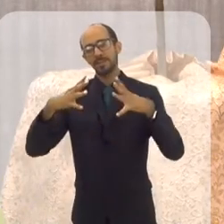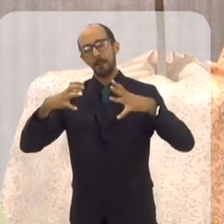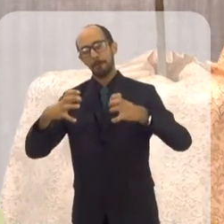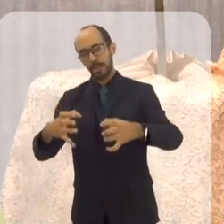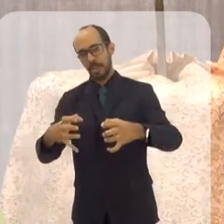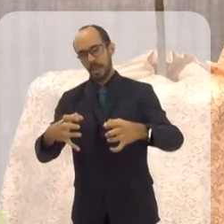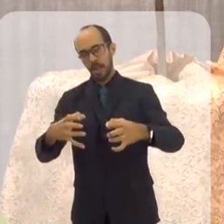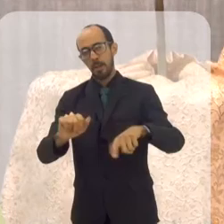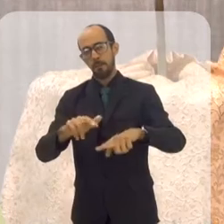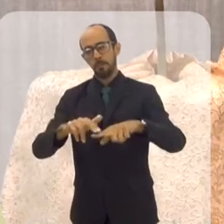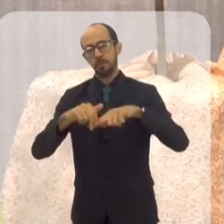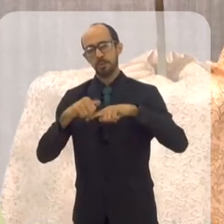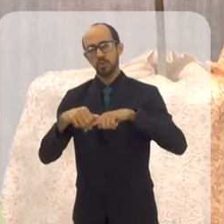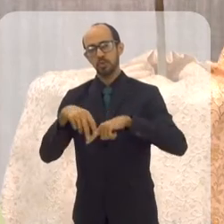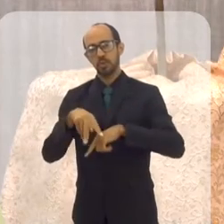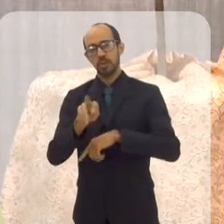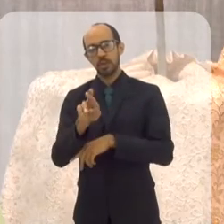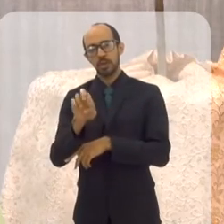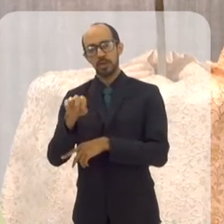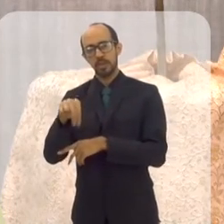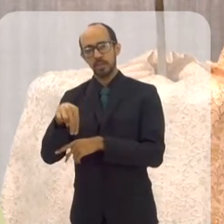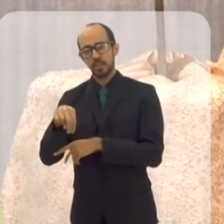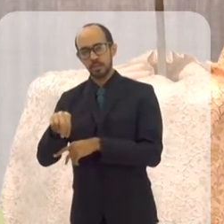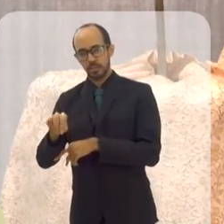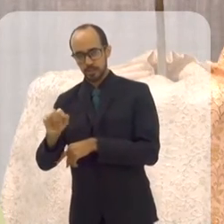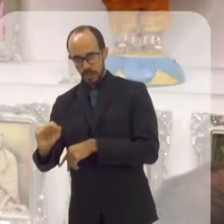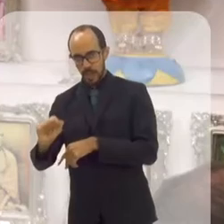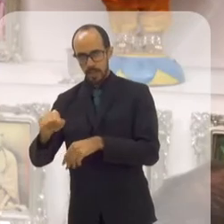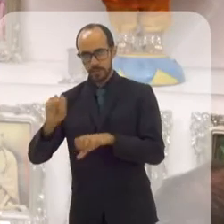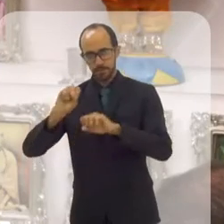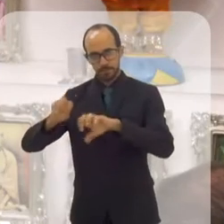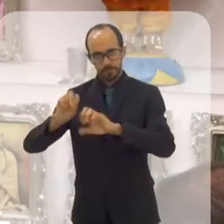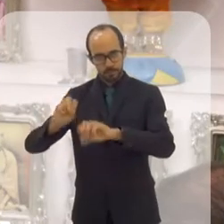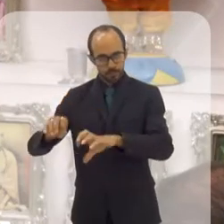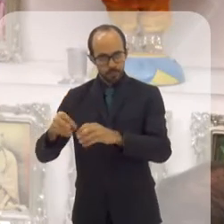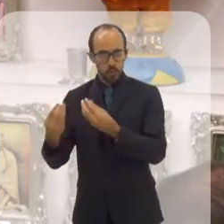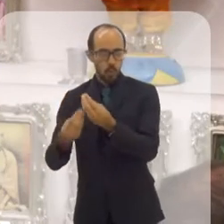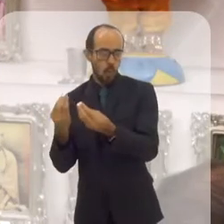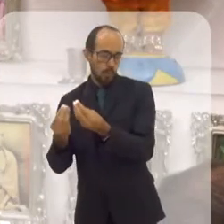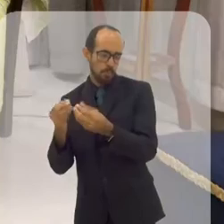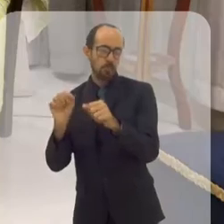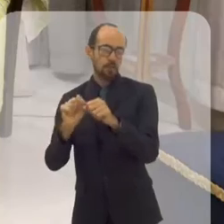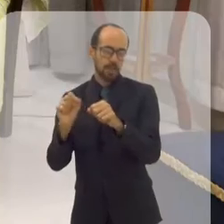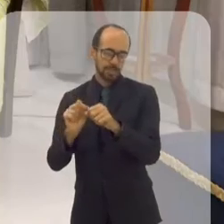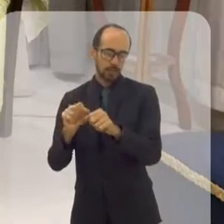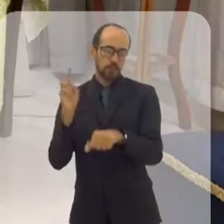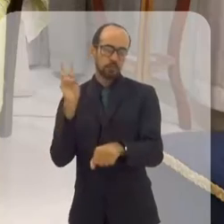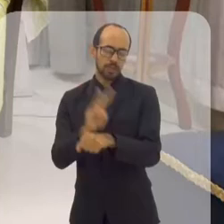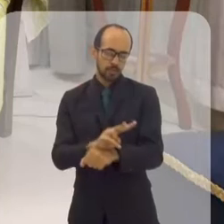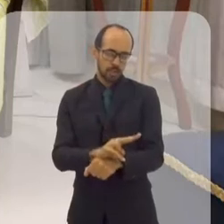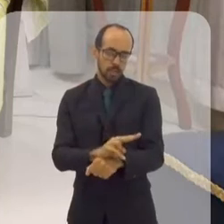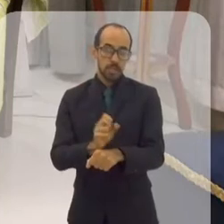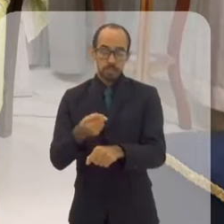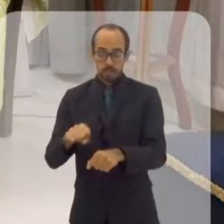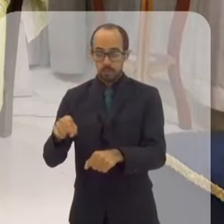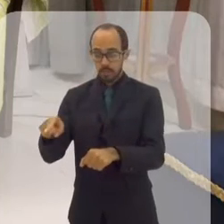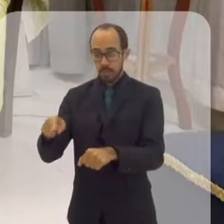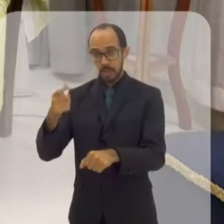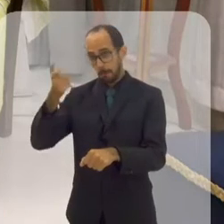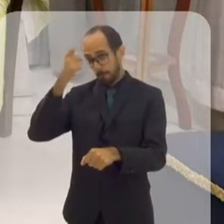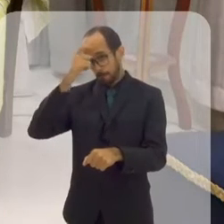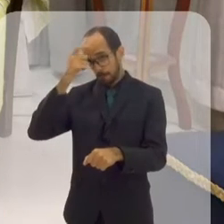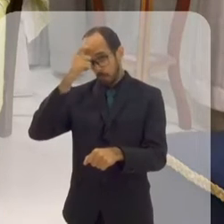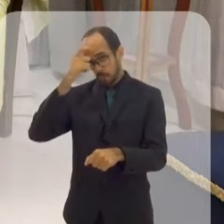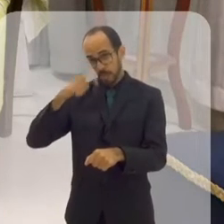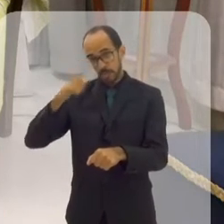briga vai acontecer por isso que a gente não vai dar todas as instruções O que que você precisa fazer que você é um guerreiro então se você